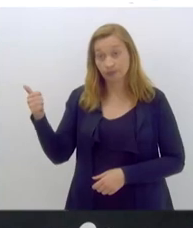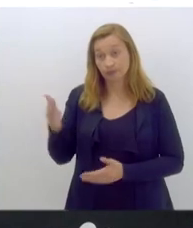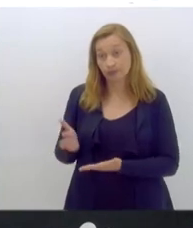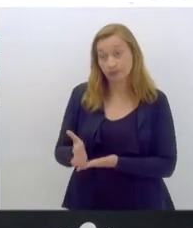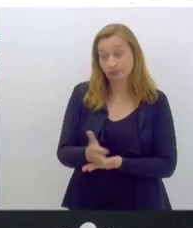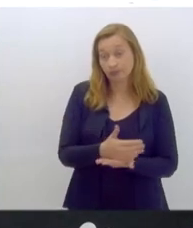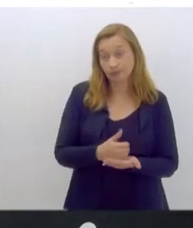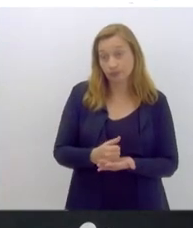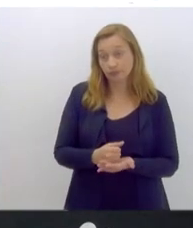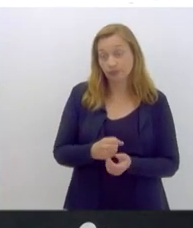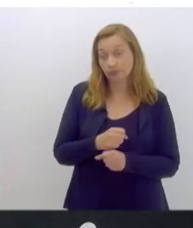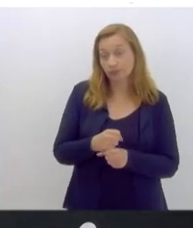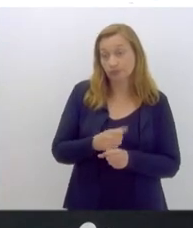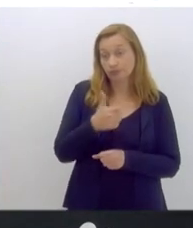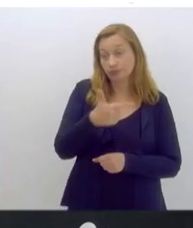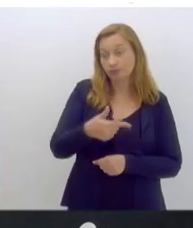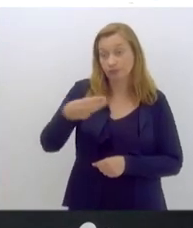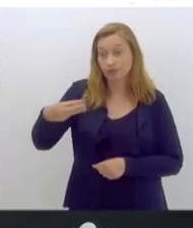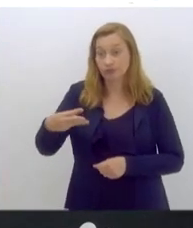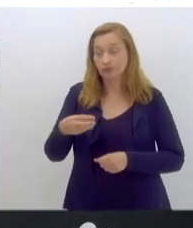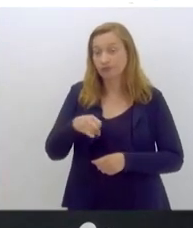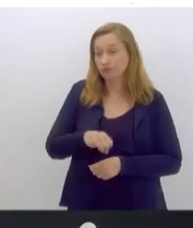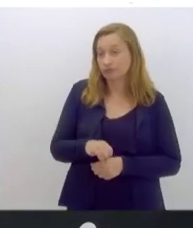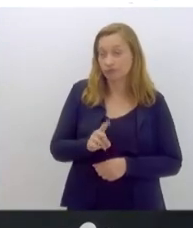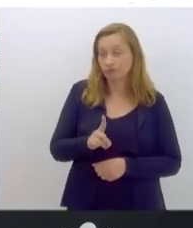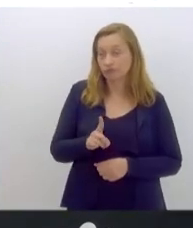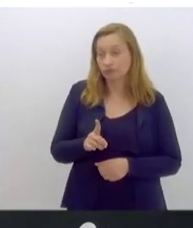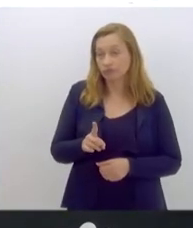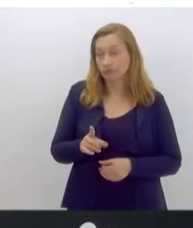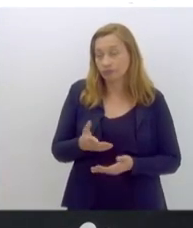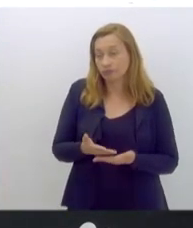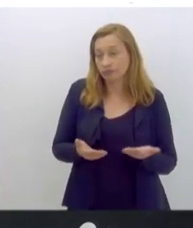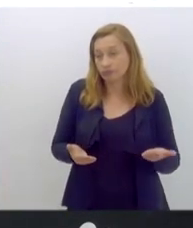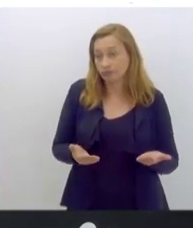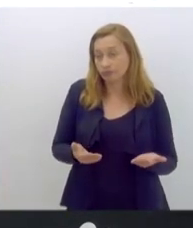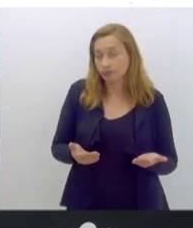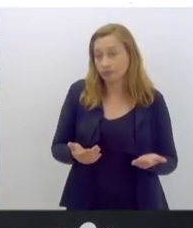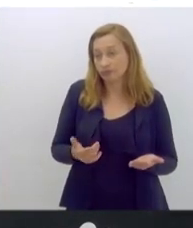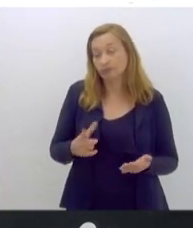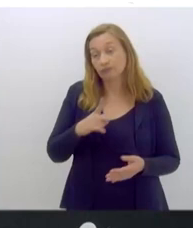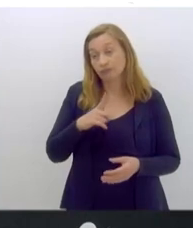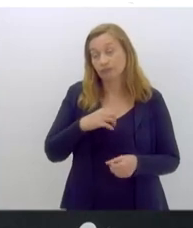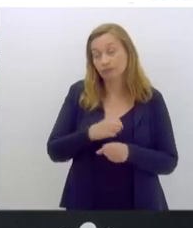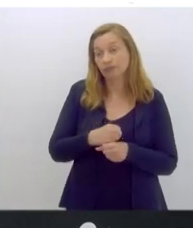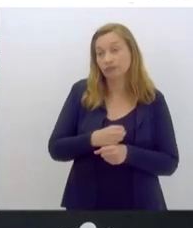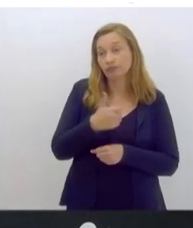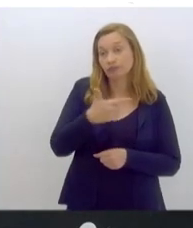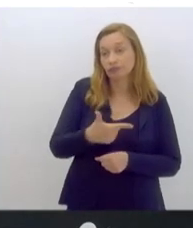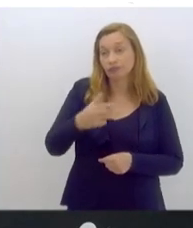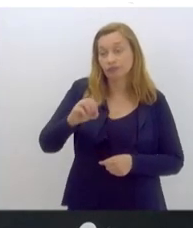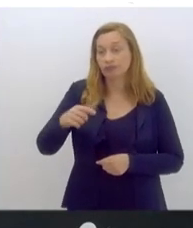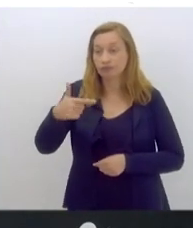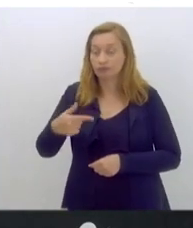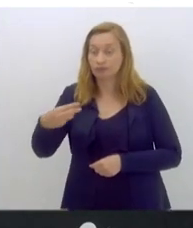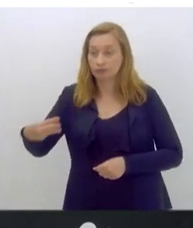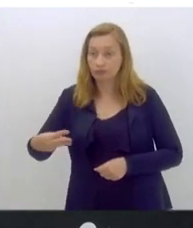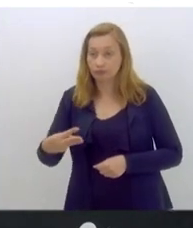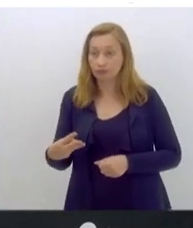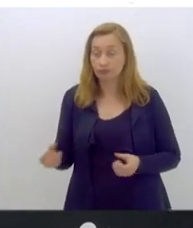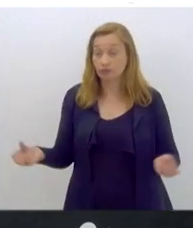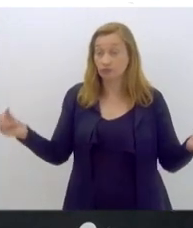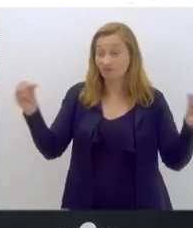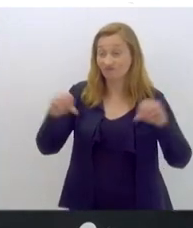em 23 mas se não caírem nós vamos ter um 2023 no meu entendimento muito